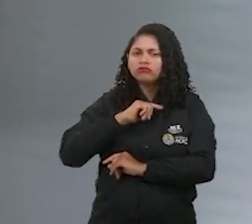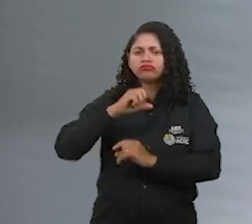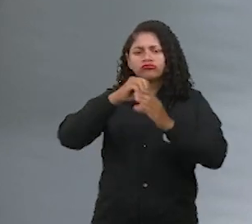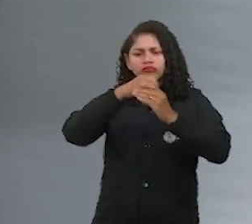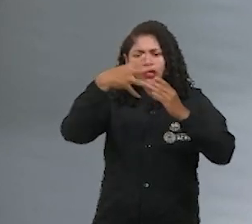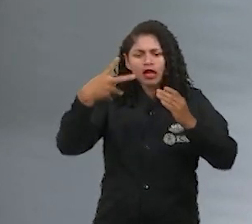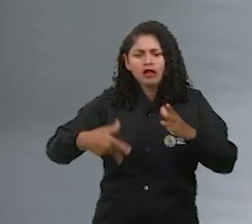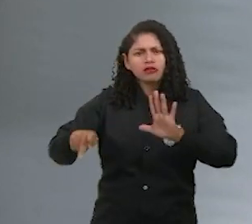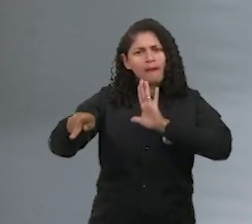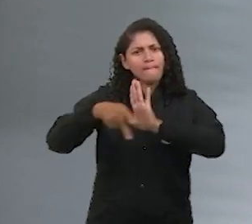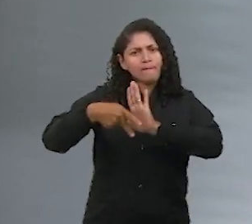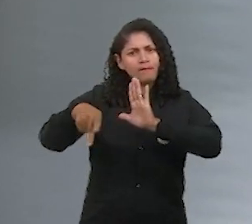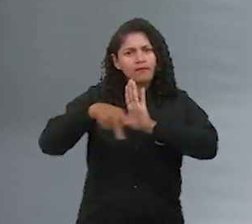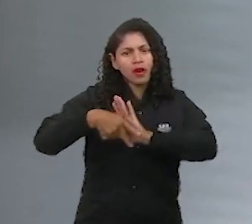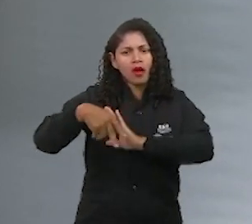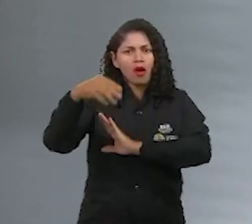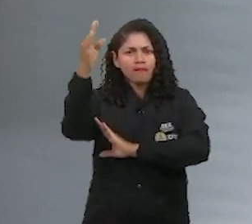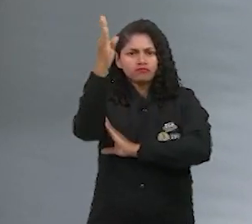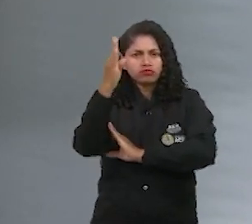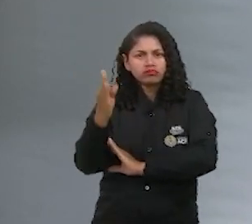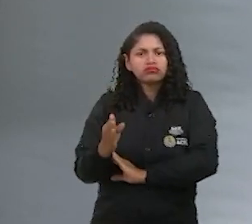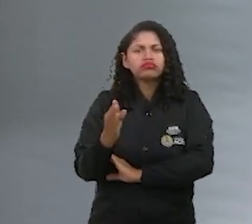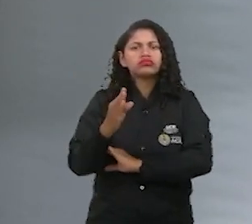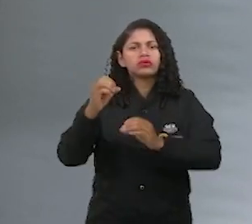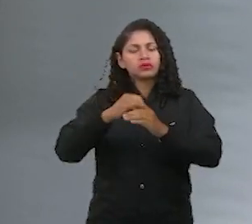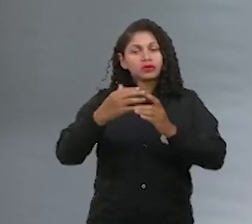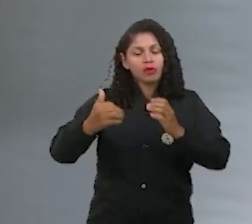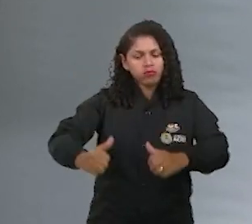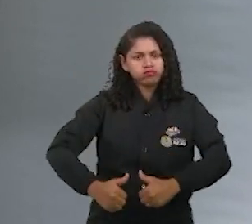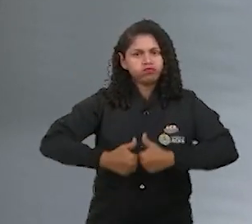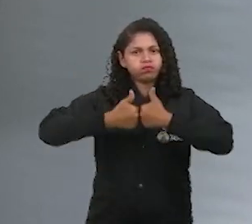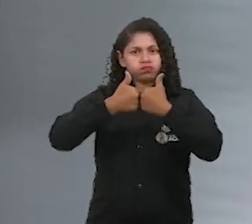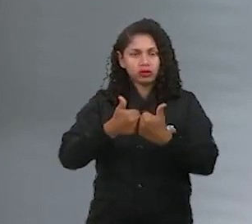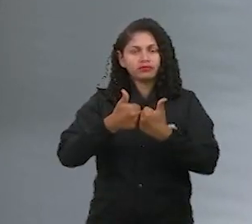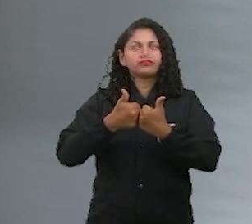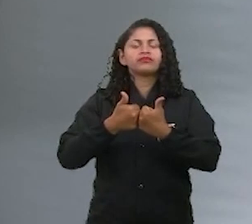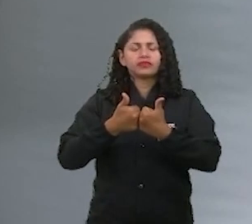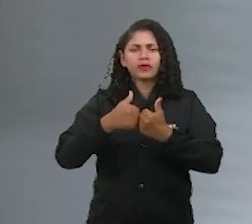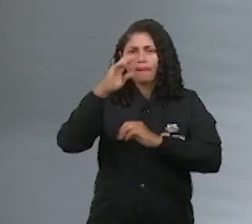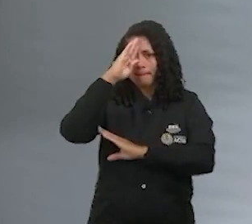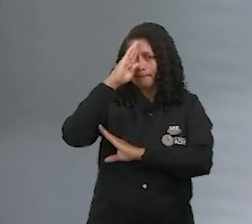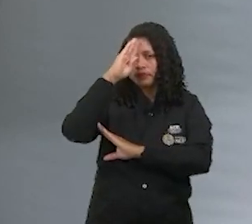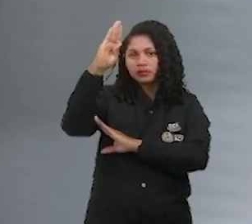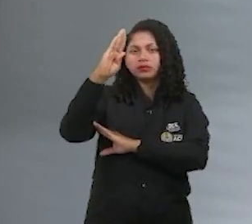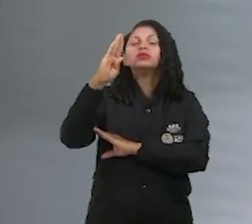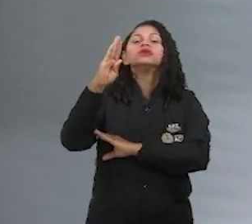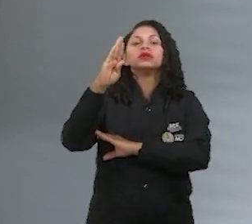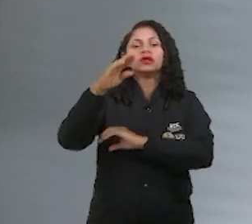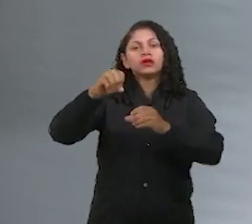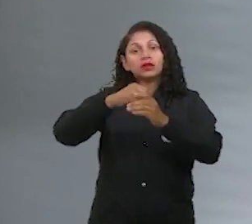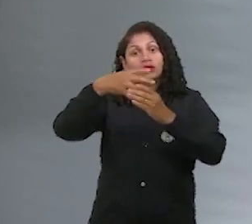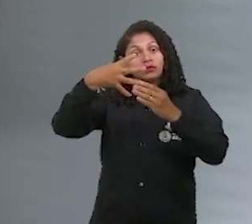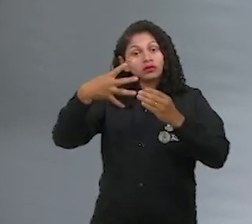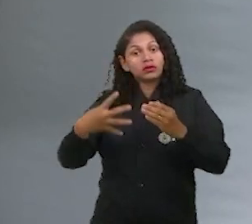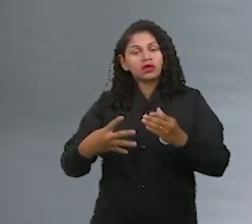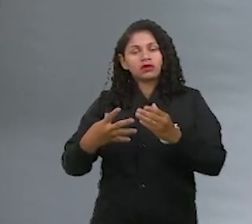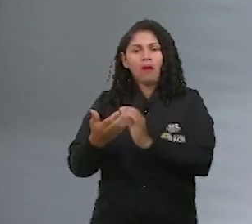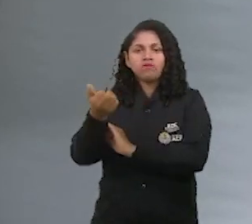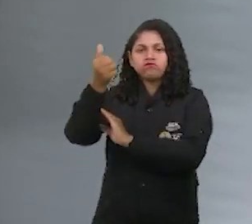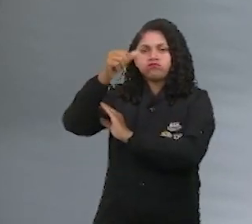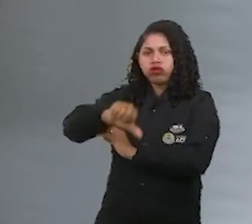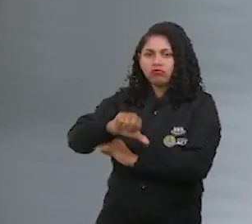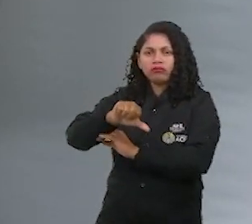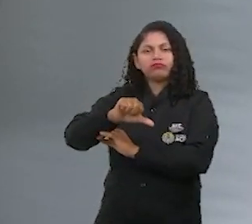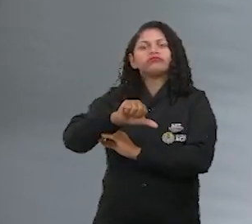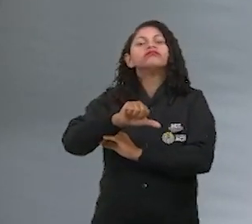nós vamos tratar tanto dos aspectos positivos, quanto principalmente dos aspectos negativos.